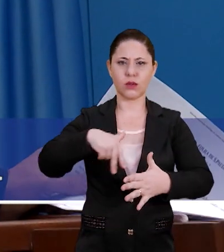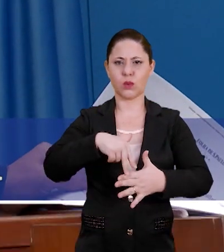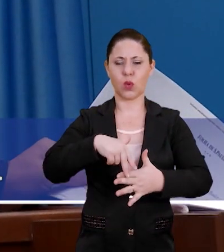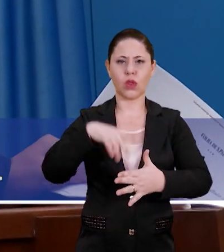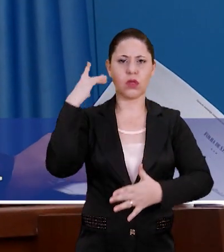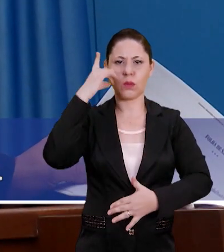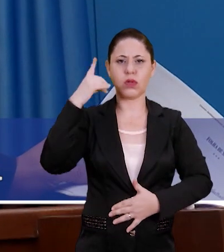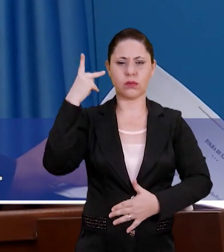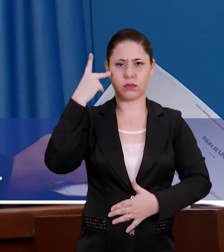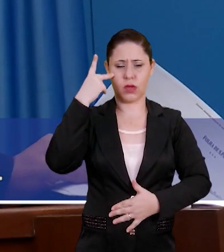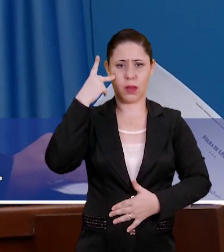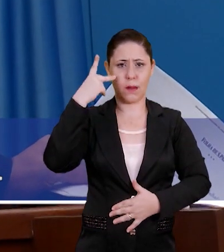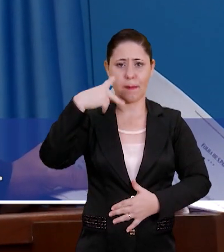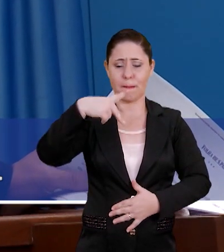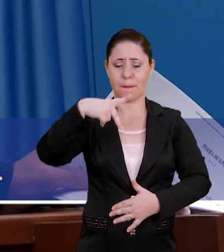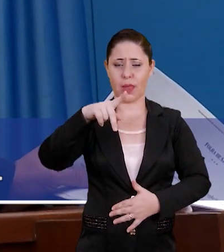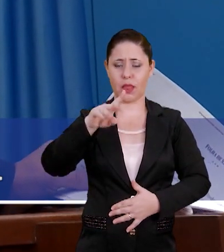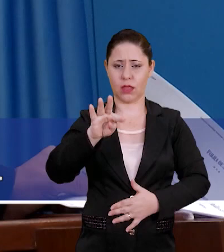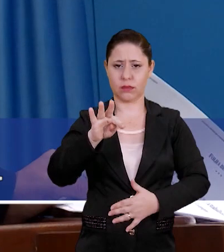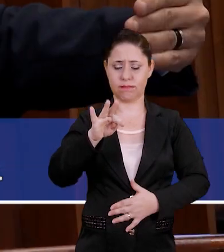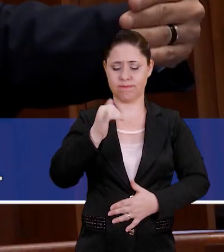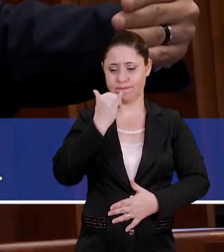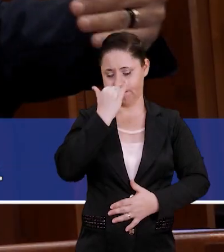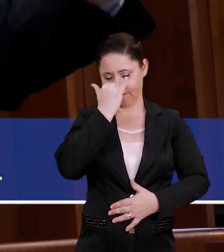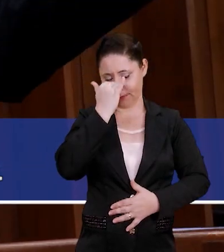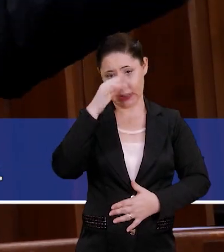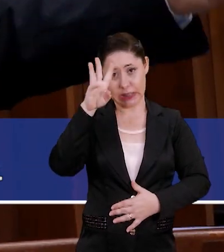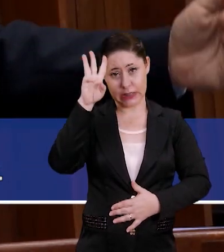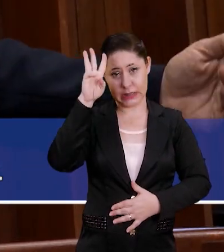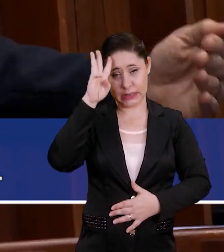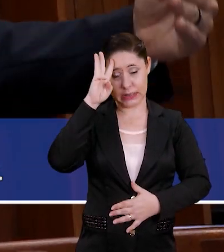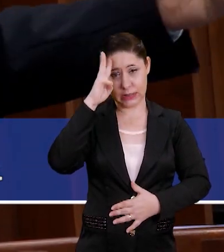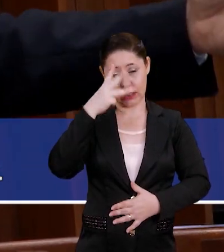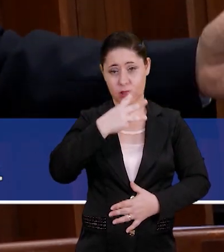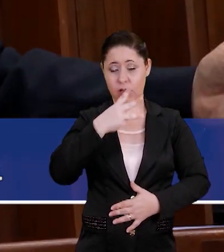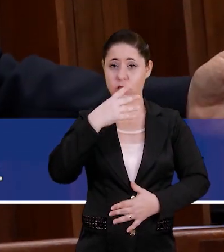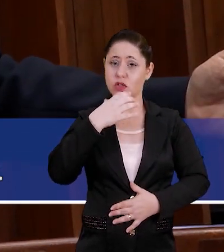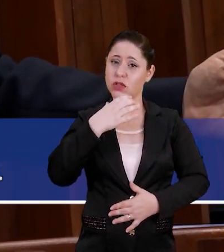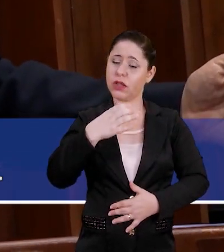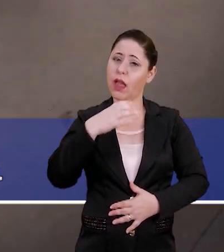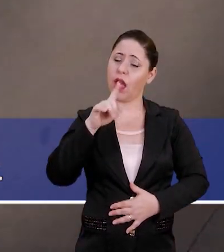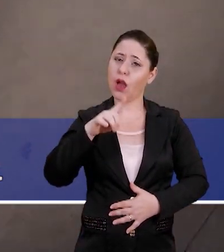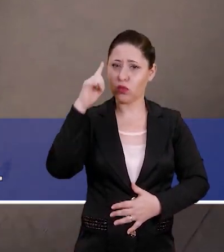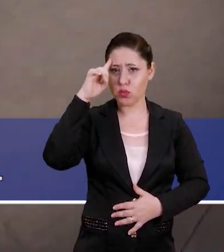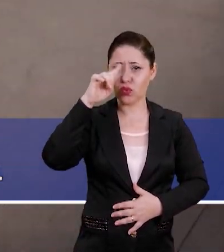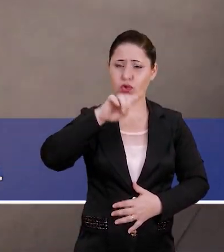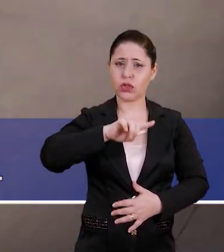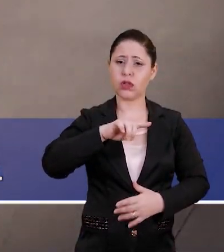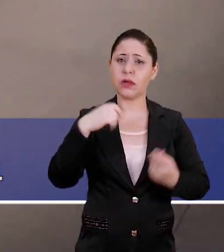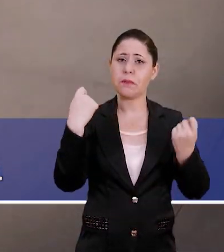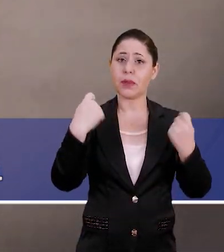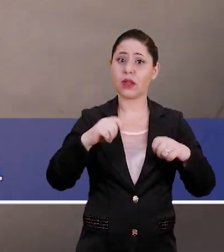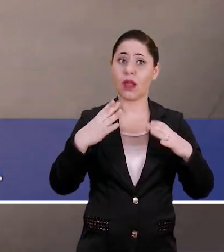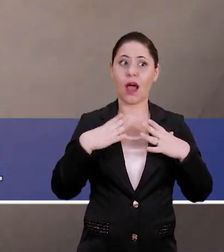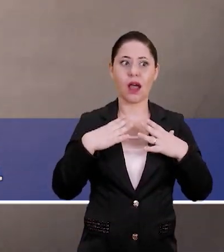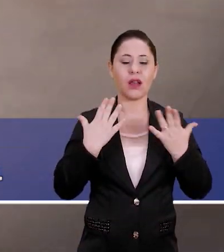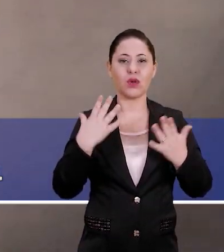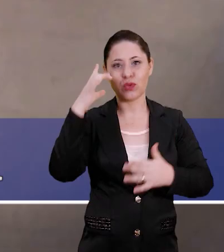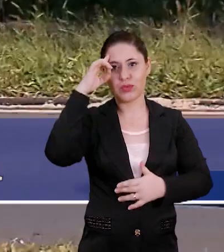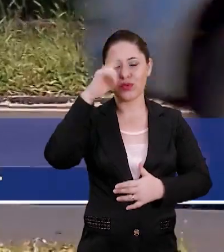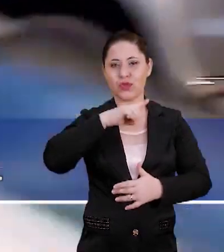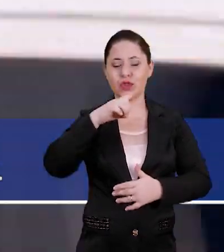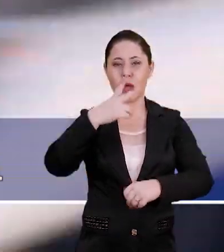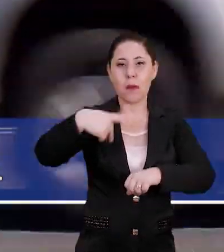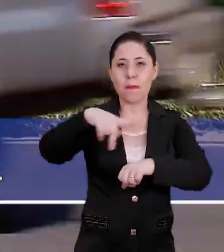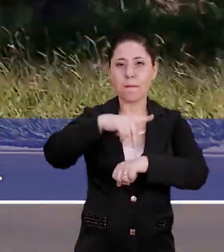Na tribuna, o deputado Pedro Kemp, do PT, lamentou que nesta terça-feira, 3 de dezembro, é uma data em que se deveria estar